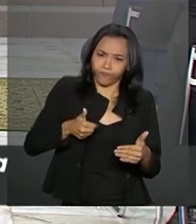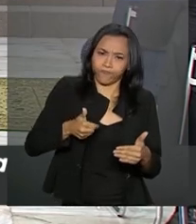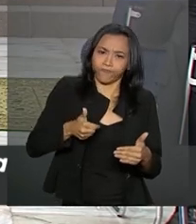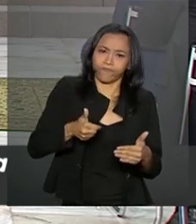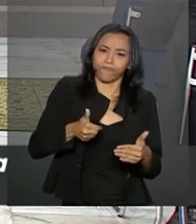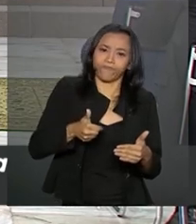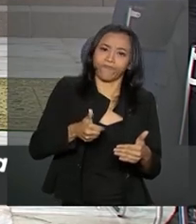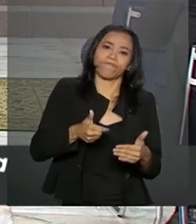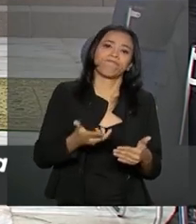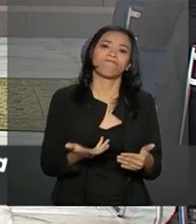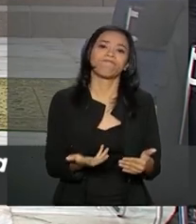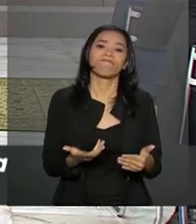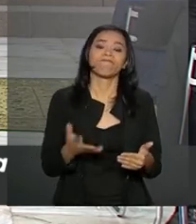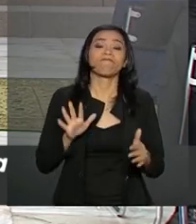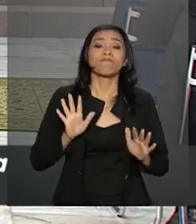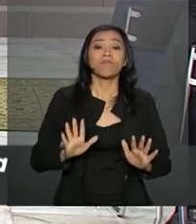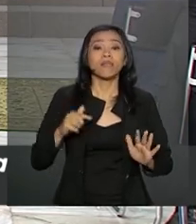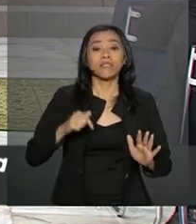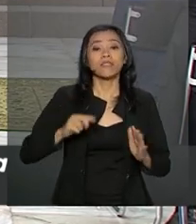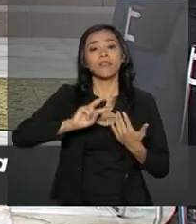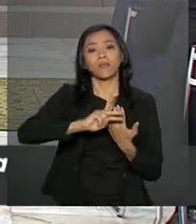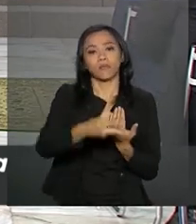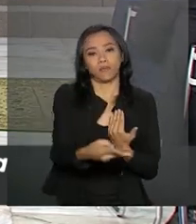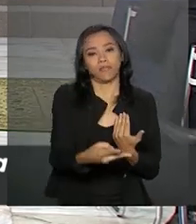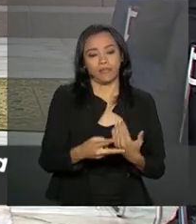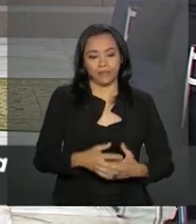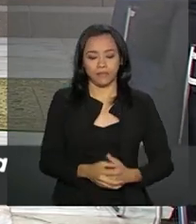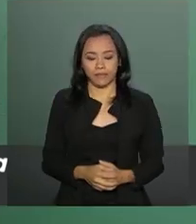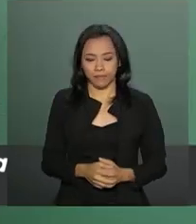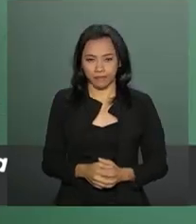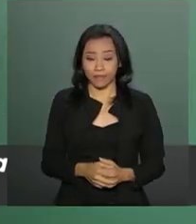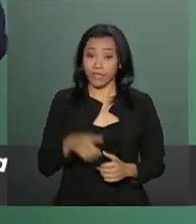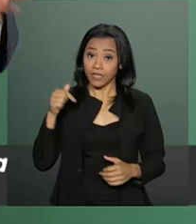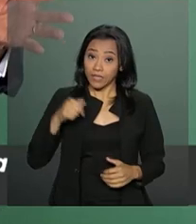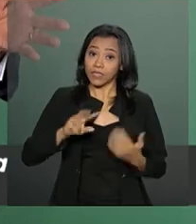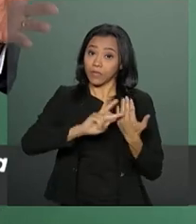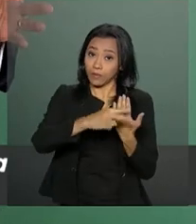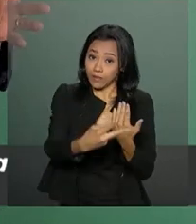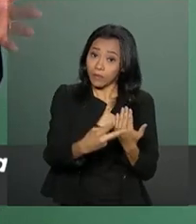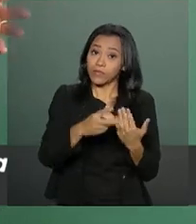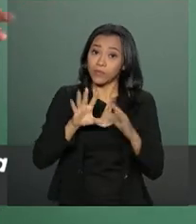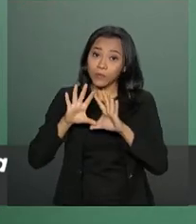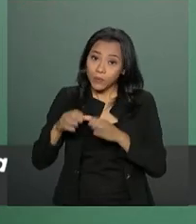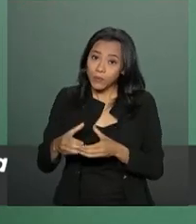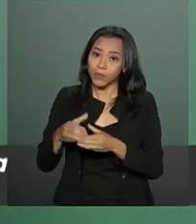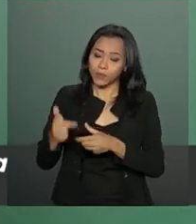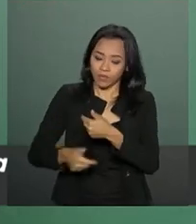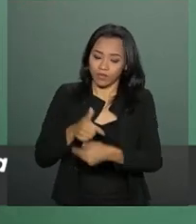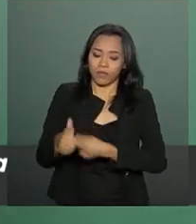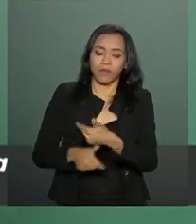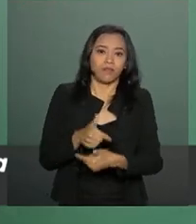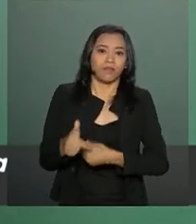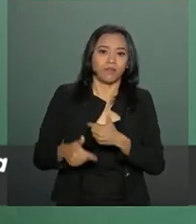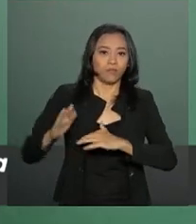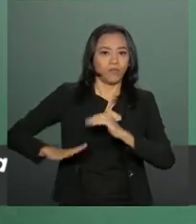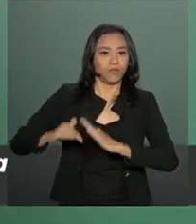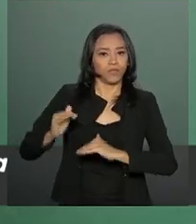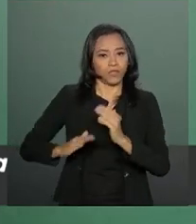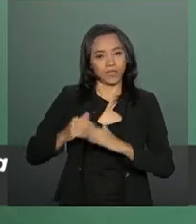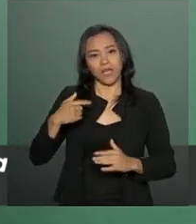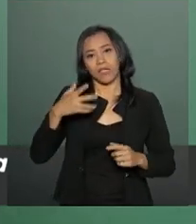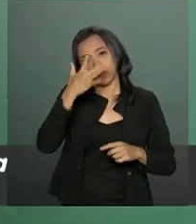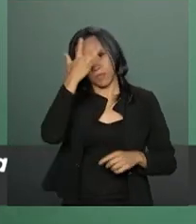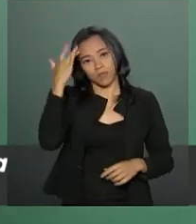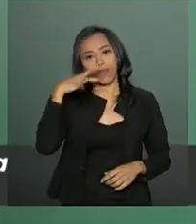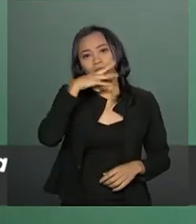mas isso é fruto isso é fruto da nossa equipe da nossa equipe as pessoas acham sempre